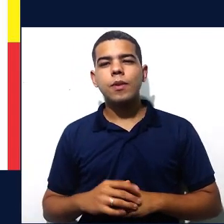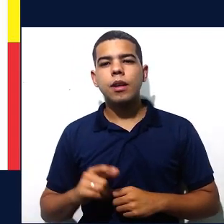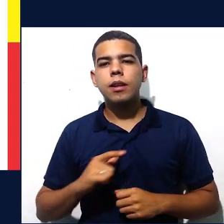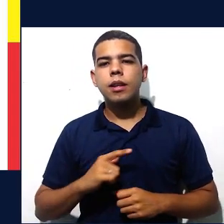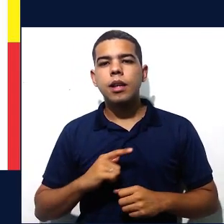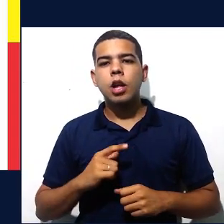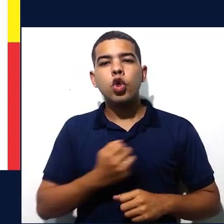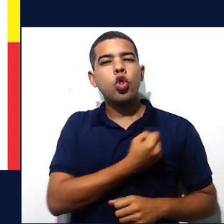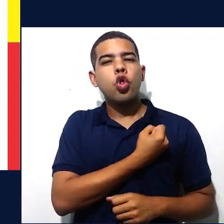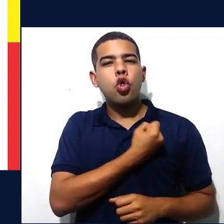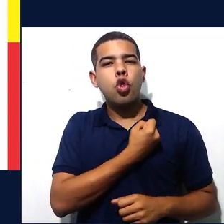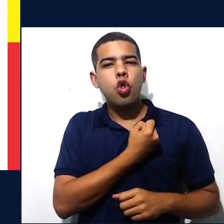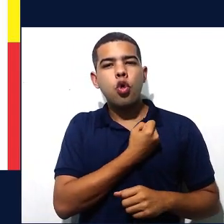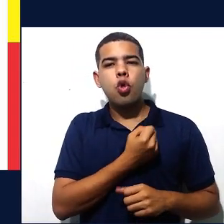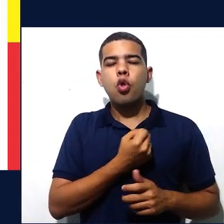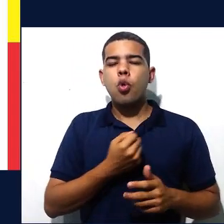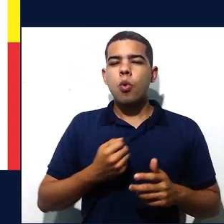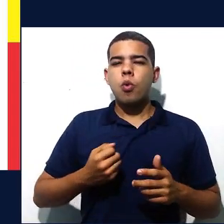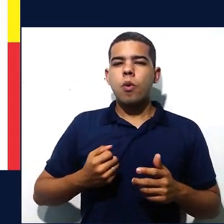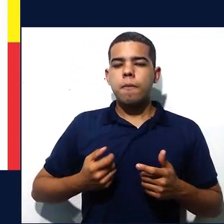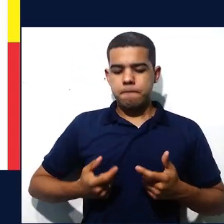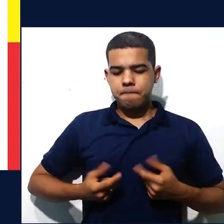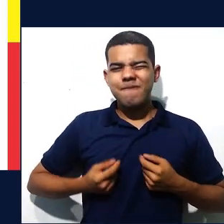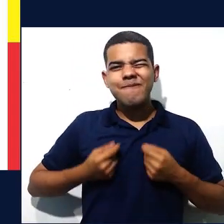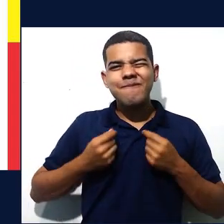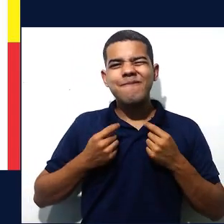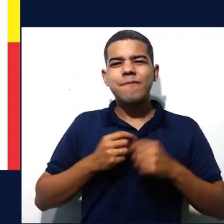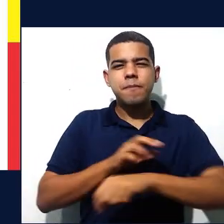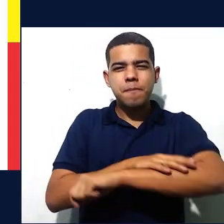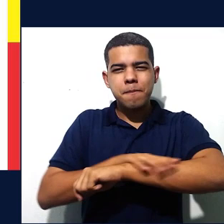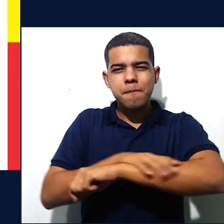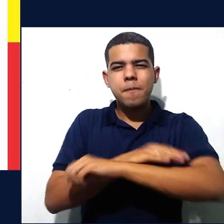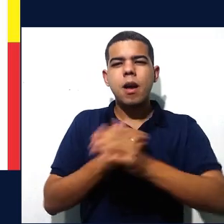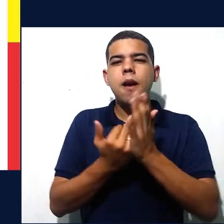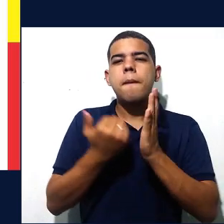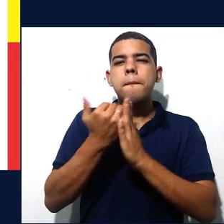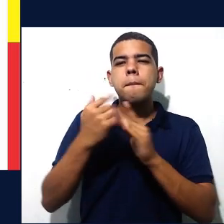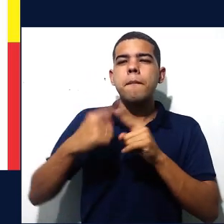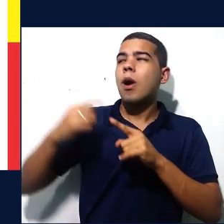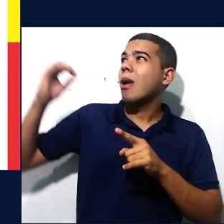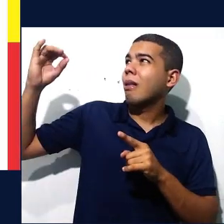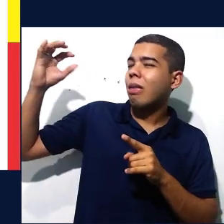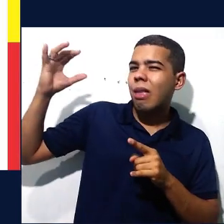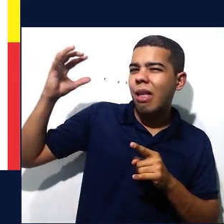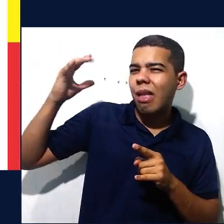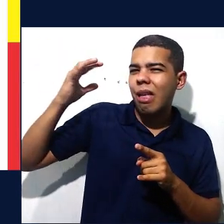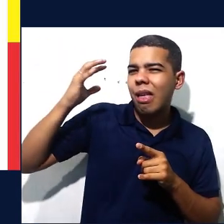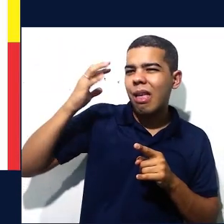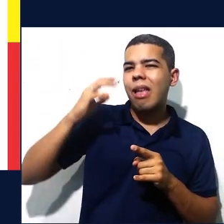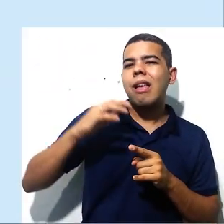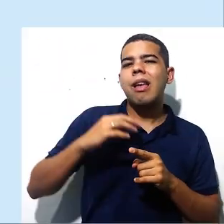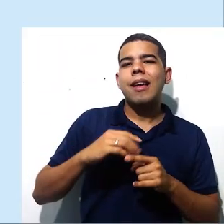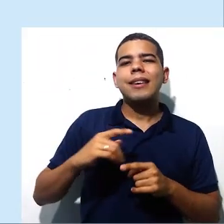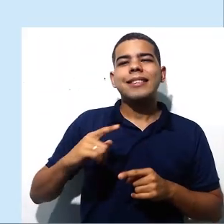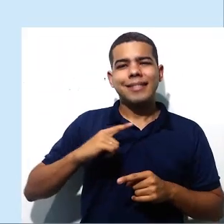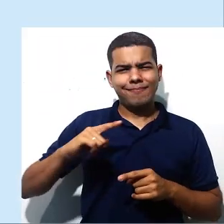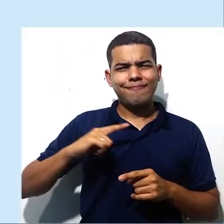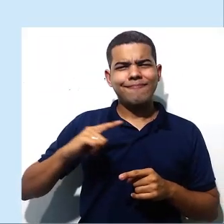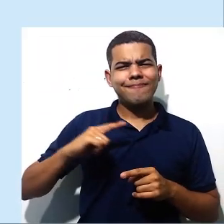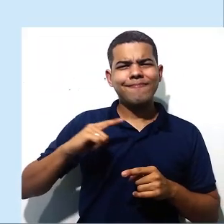aumento de câncer de pele devido à irradiação solar, né? Devido aí aos